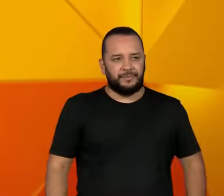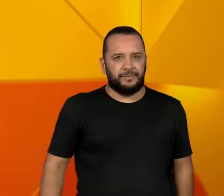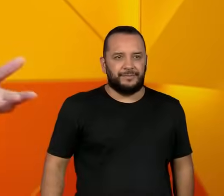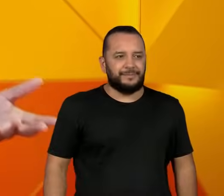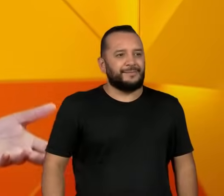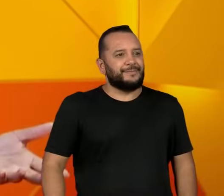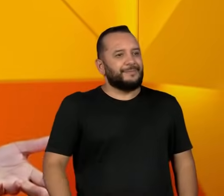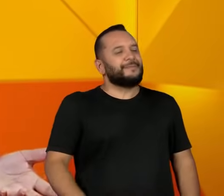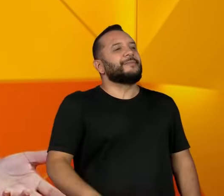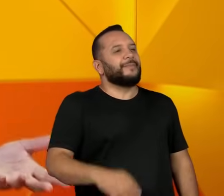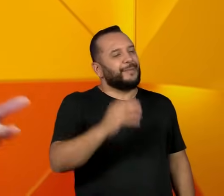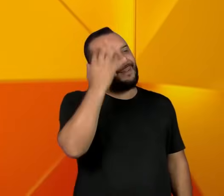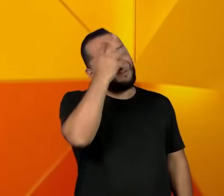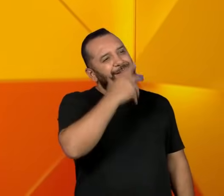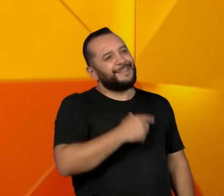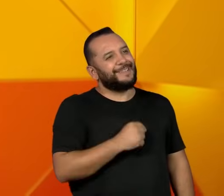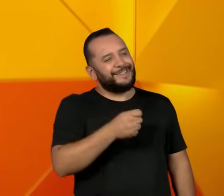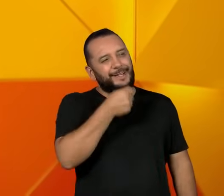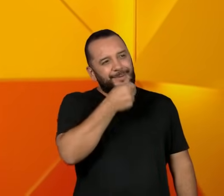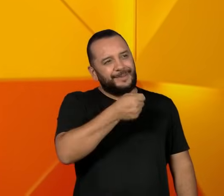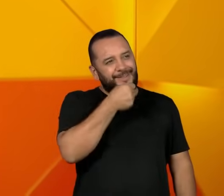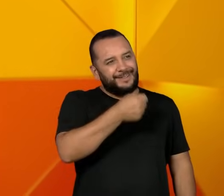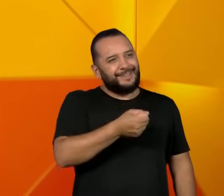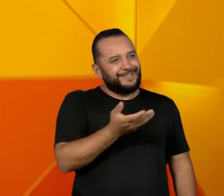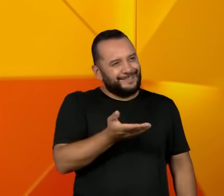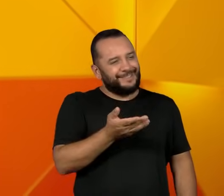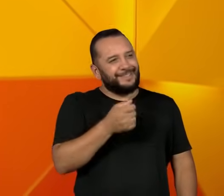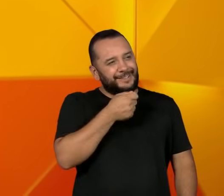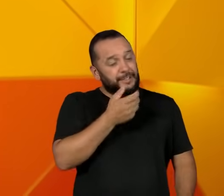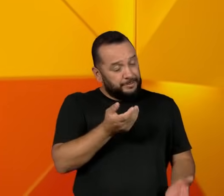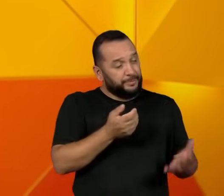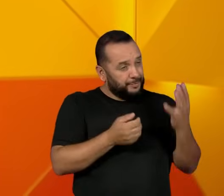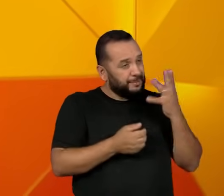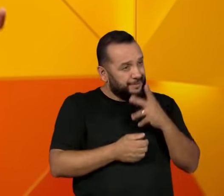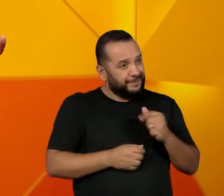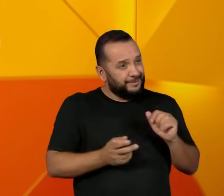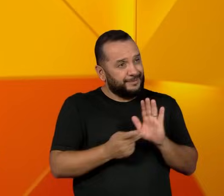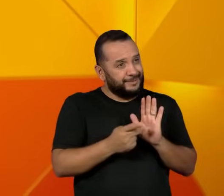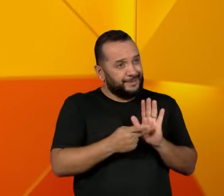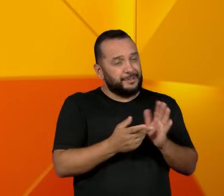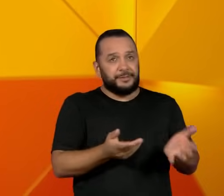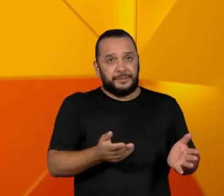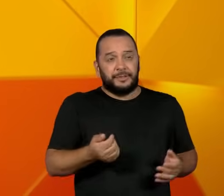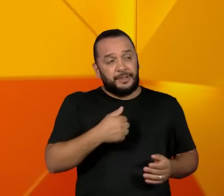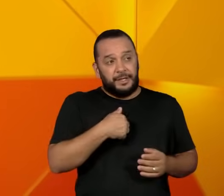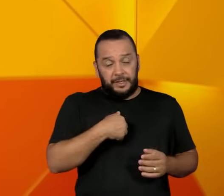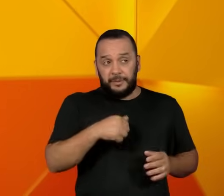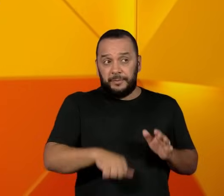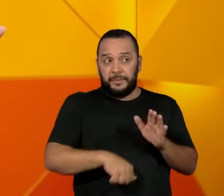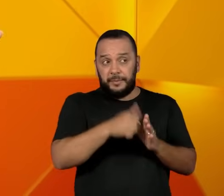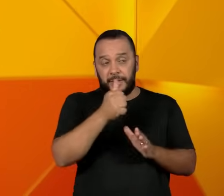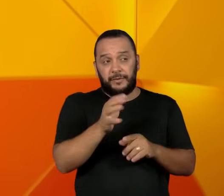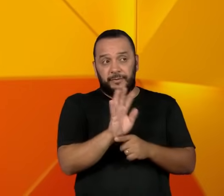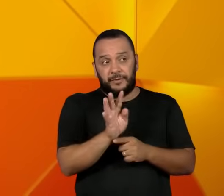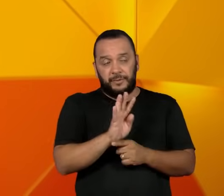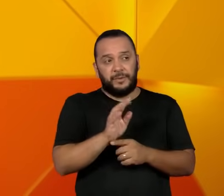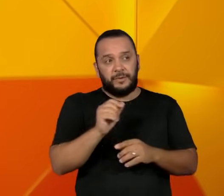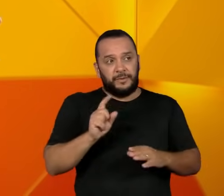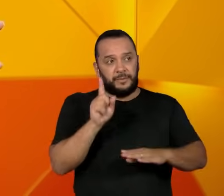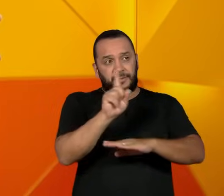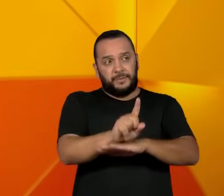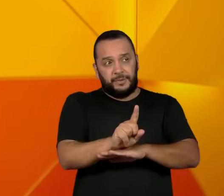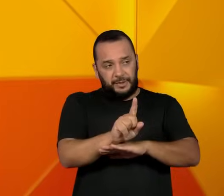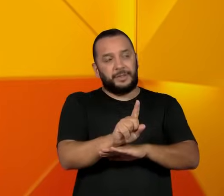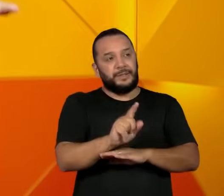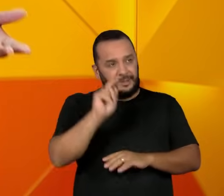Que linda essa reportagem, o trailer, a entrevista foi muito bonita. Sidney, você sabe que um dos primeiros filmes que eu vi com protagonistas negros no cinema foi Os